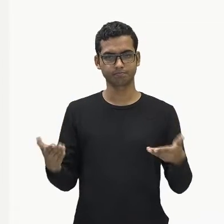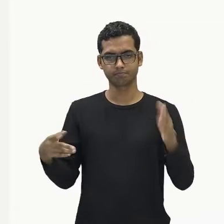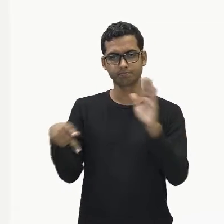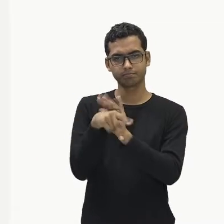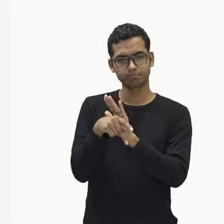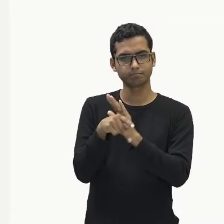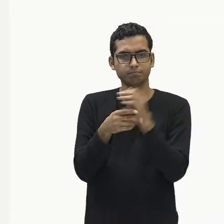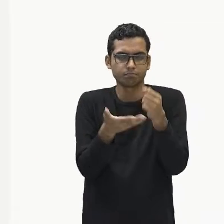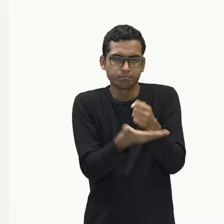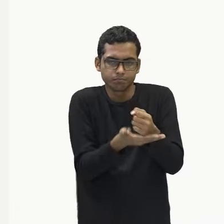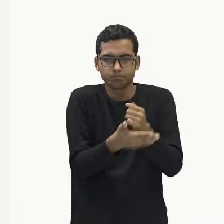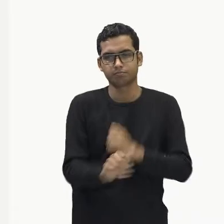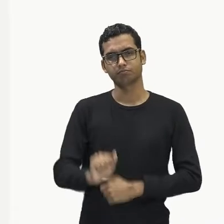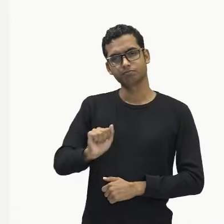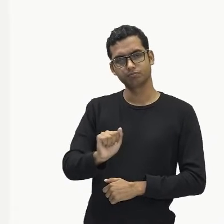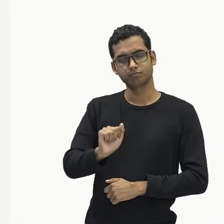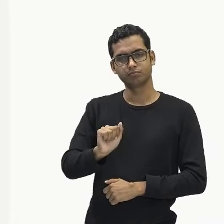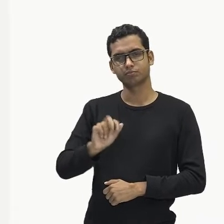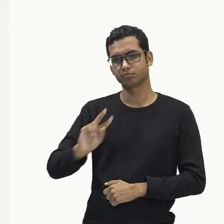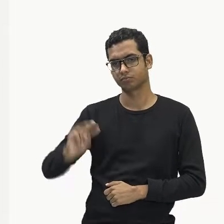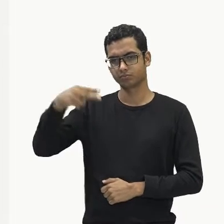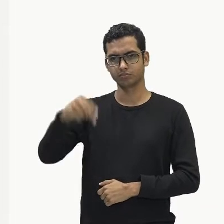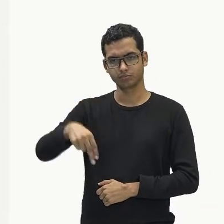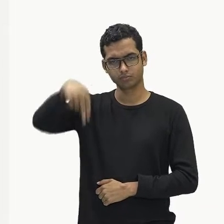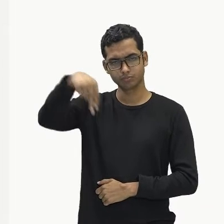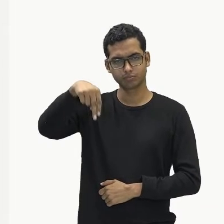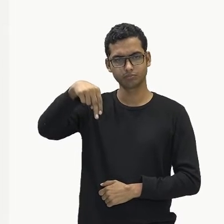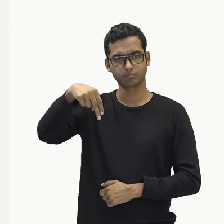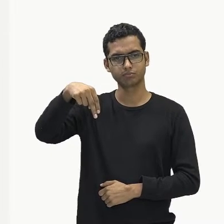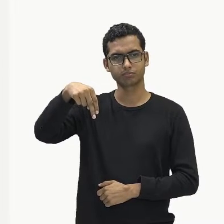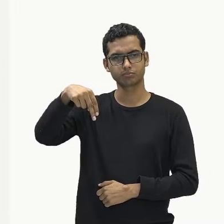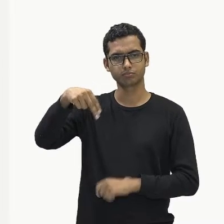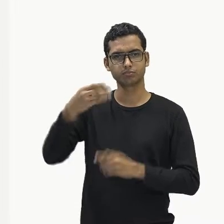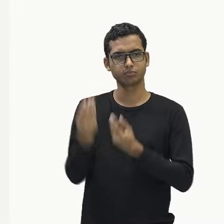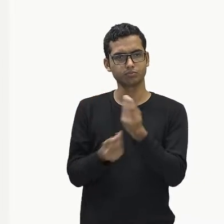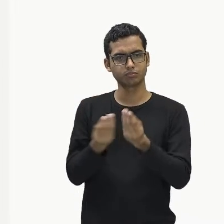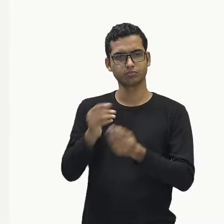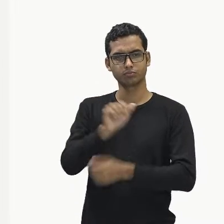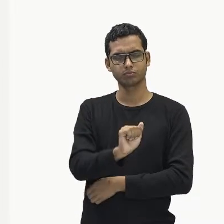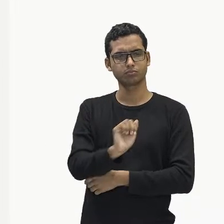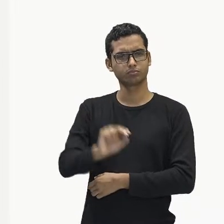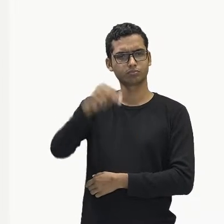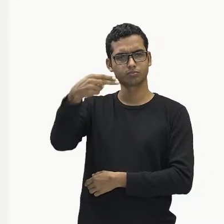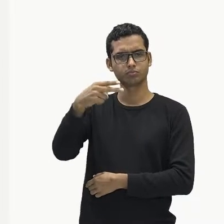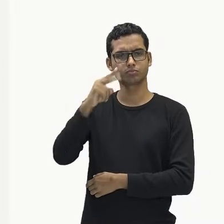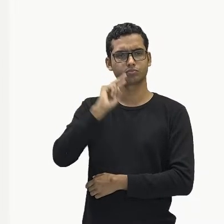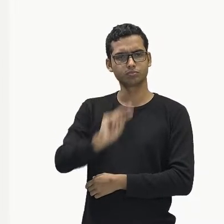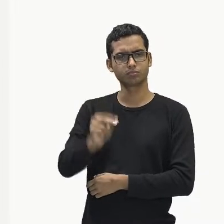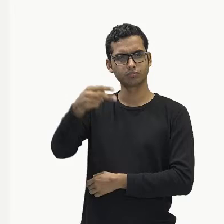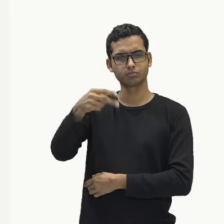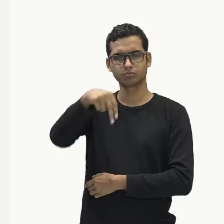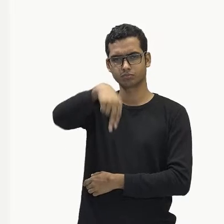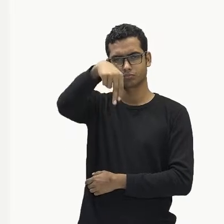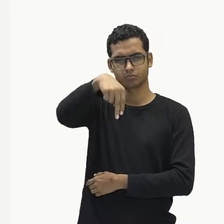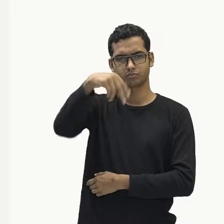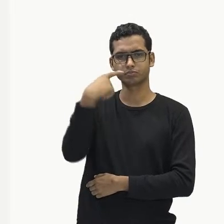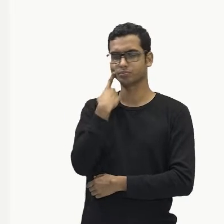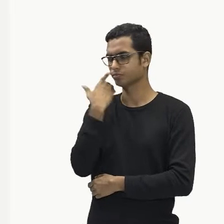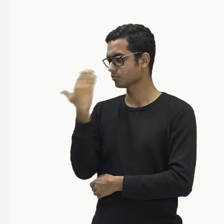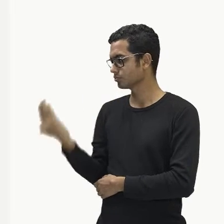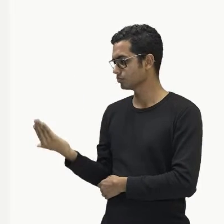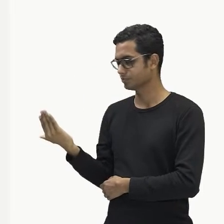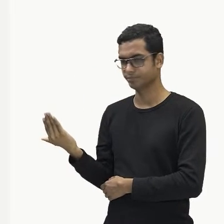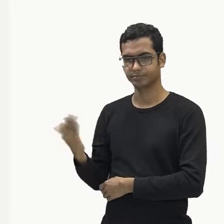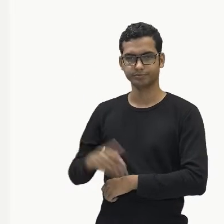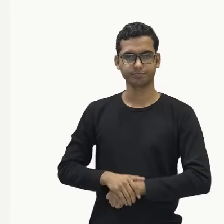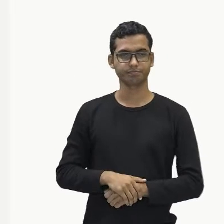é o número A elevado a N, tal que A elevado a N,